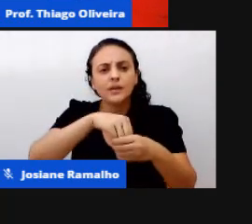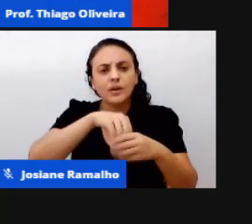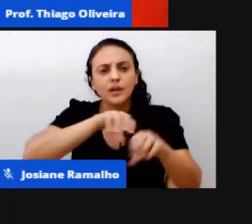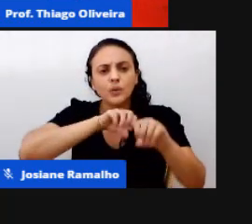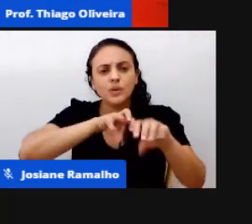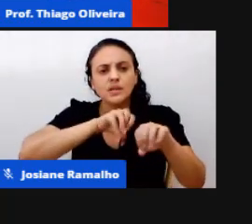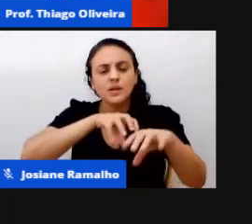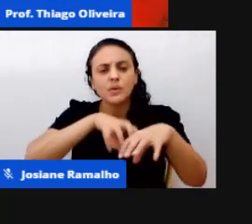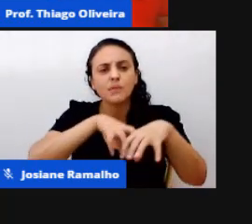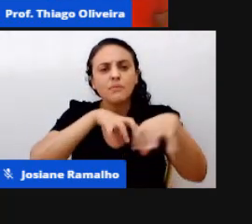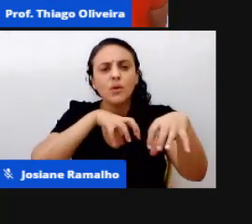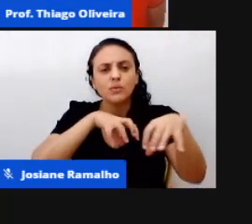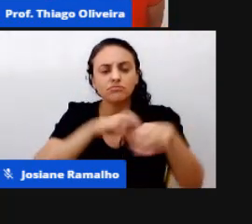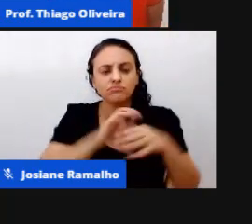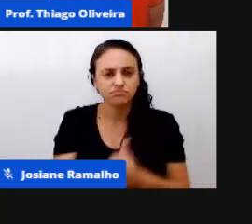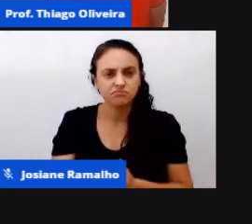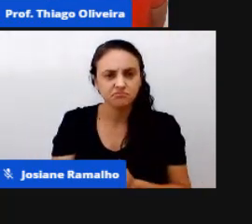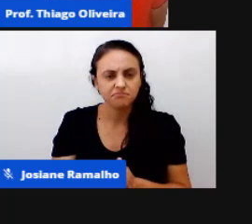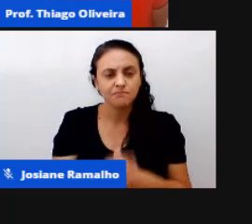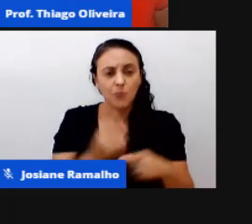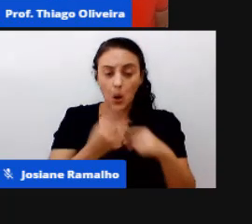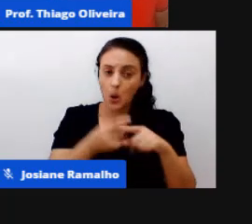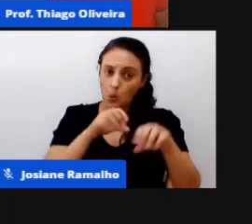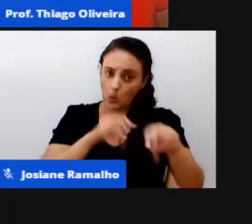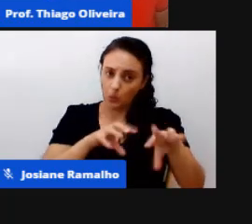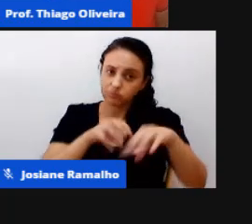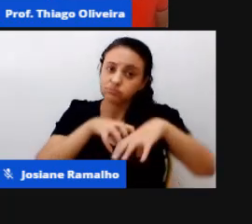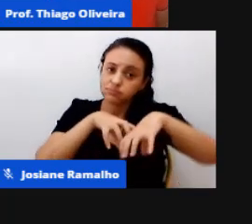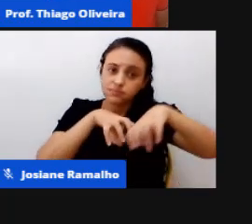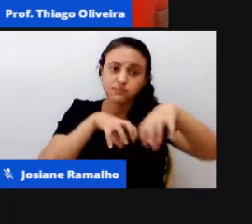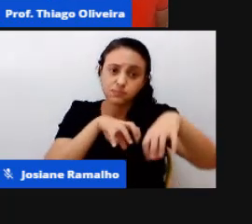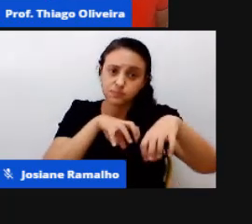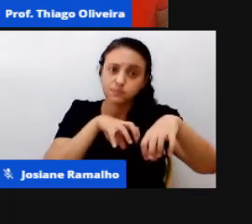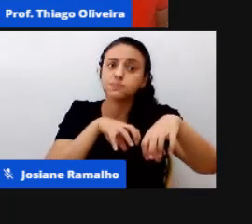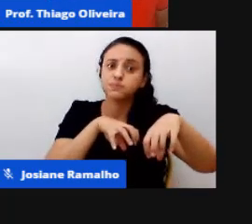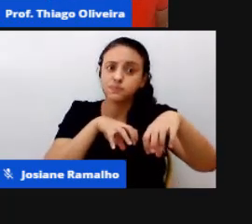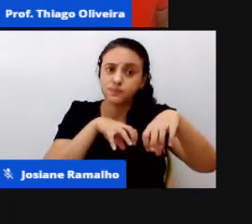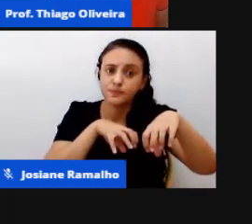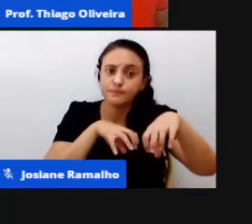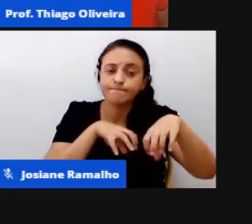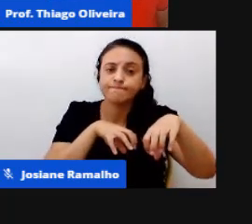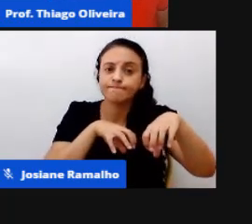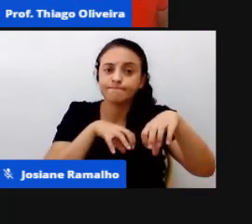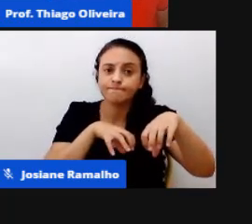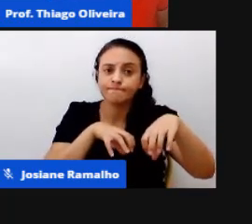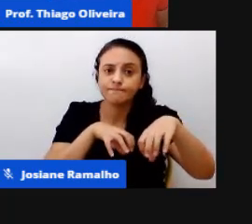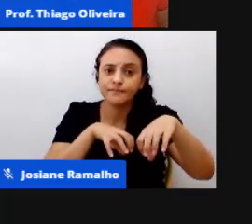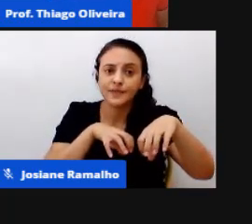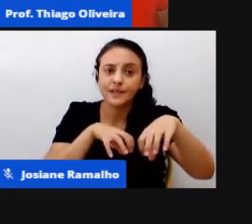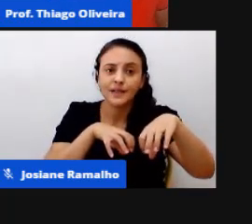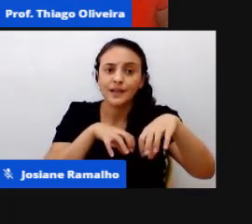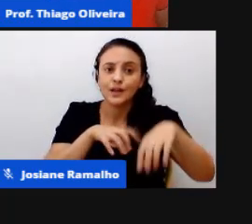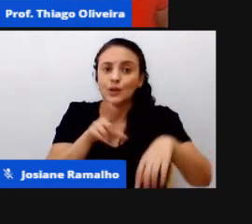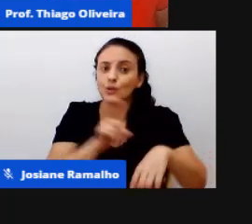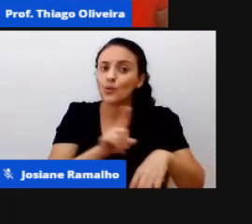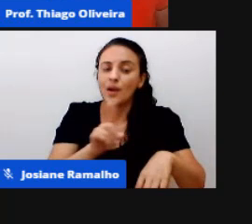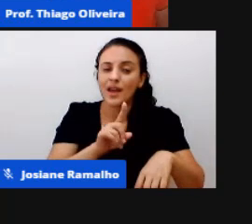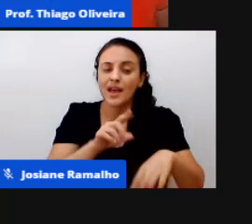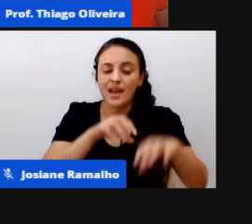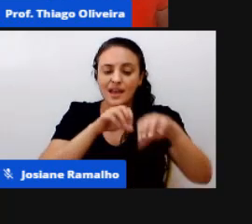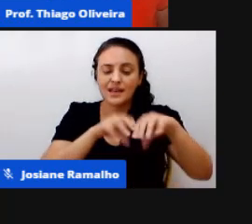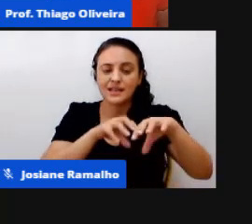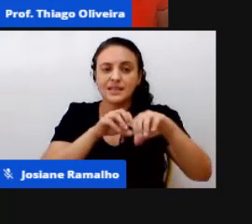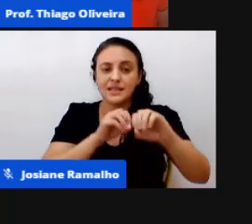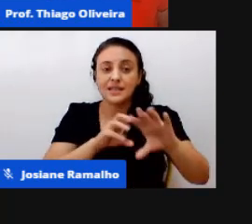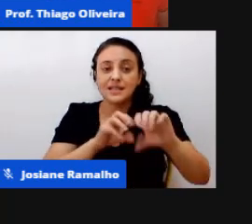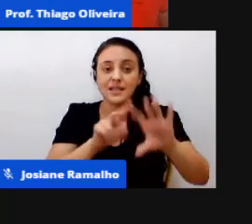né? Porque o ensino remoto, ele não se confunde com o ensino híbrido, né? Ensino